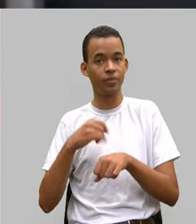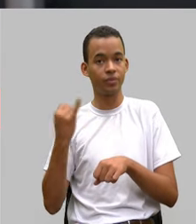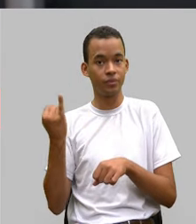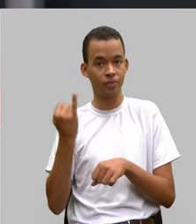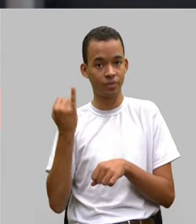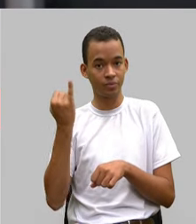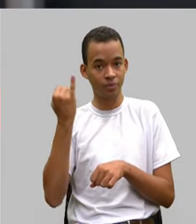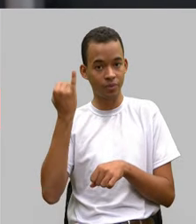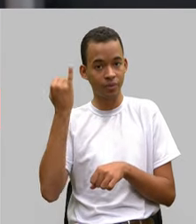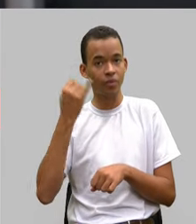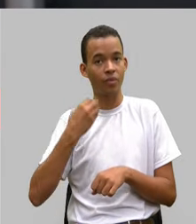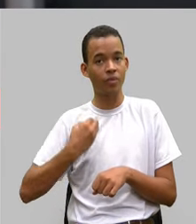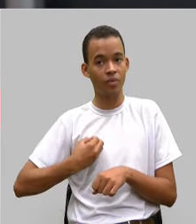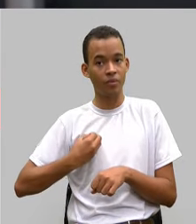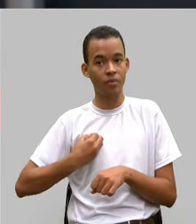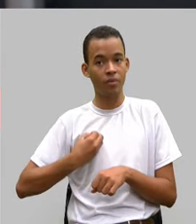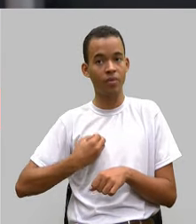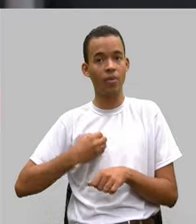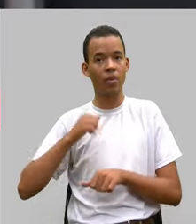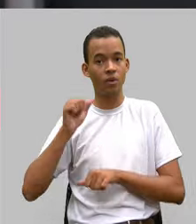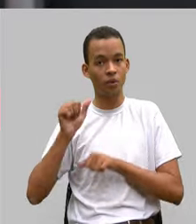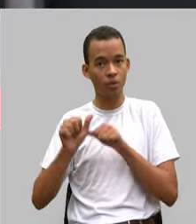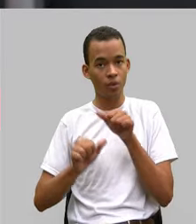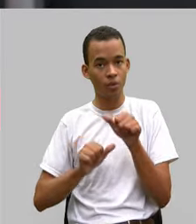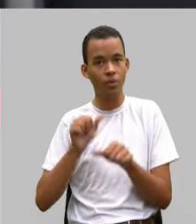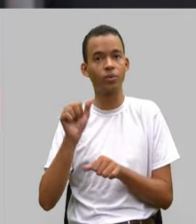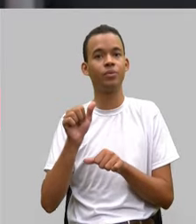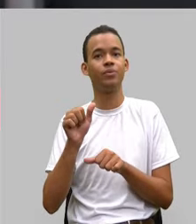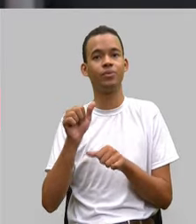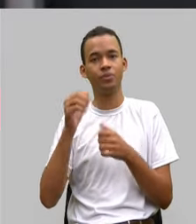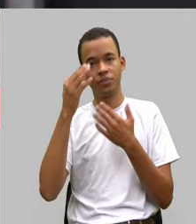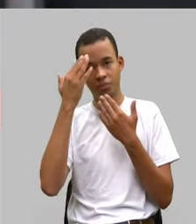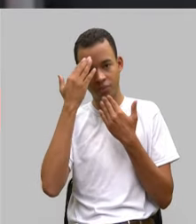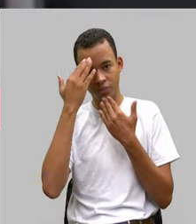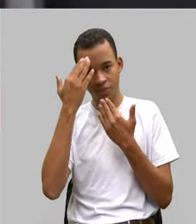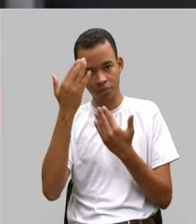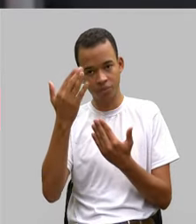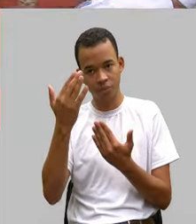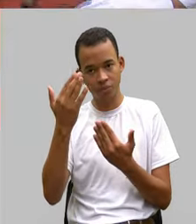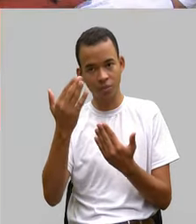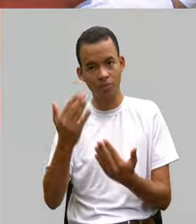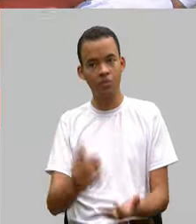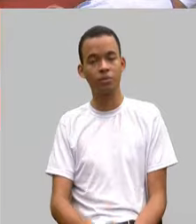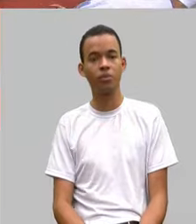vidas gostaria de ressaltar essa importância obrigada obrigada